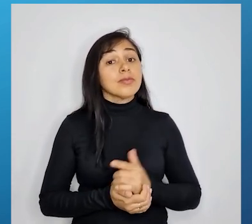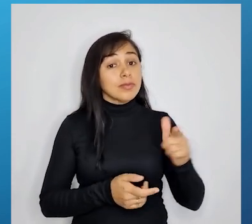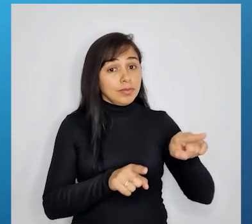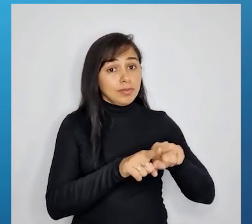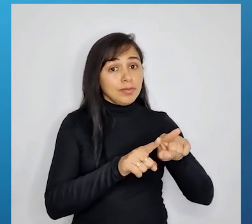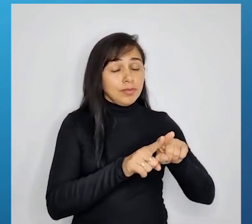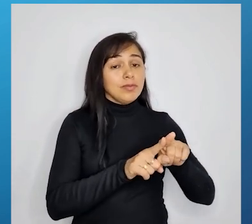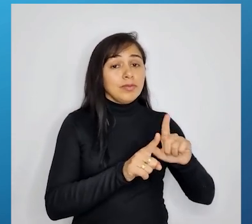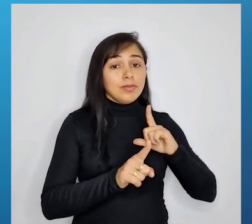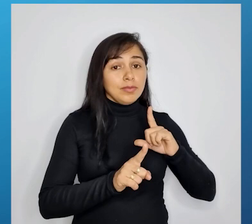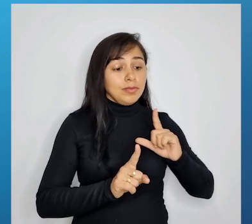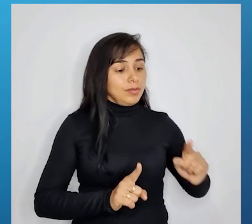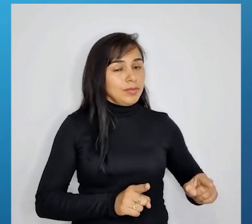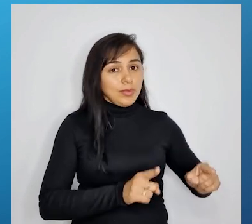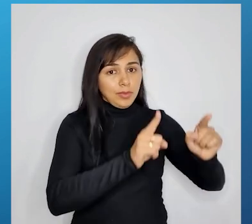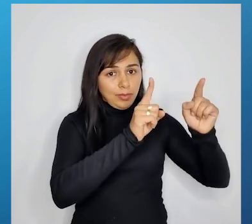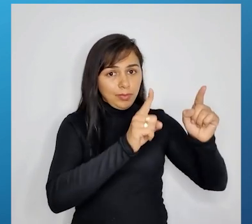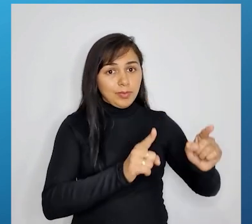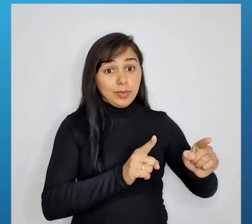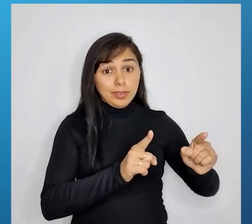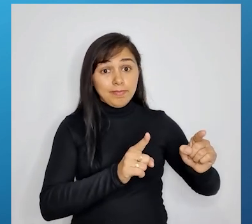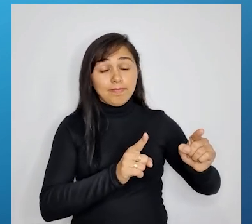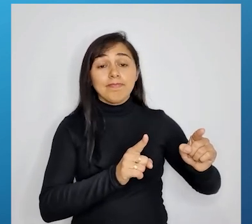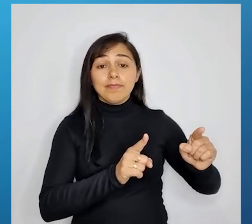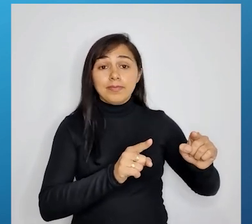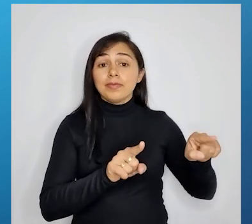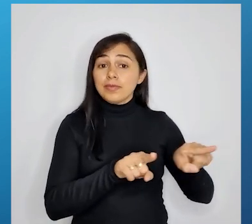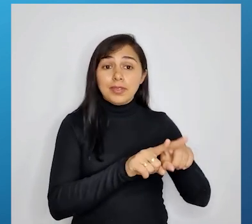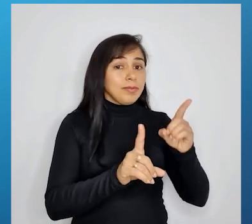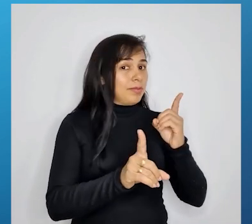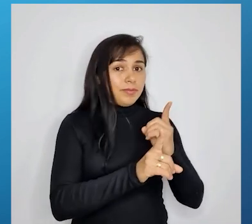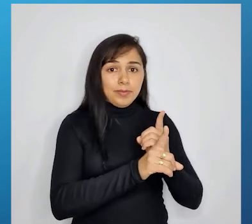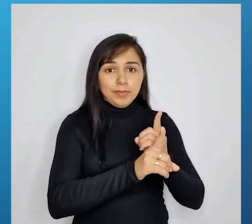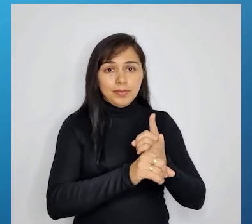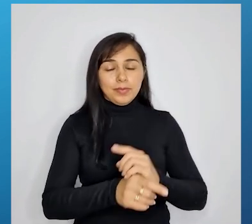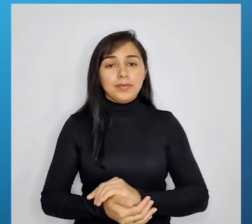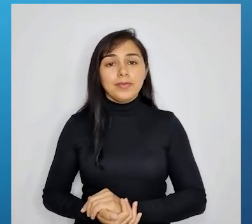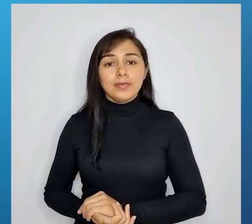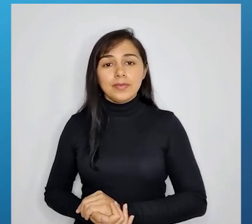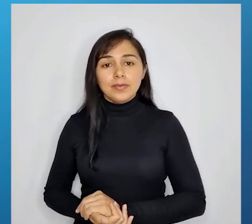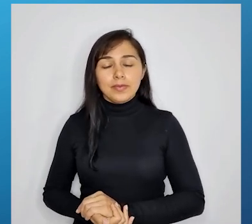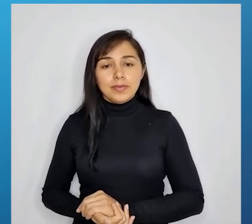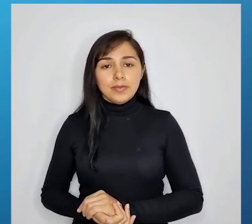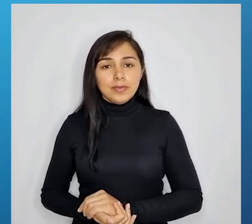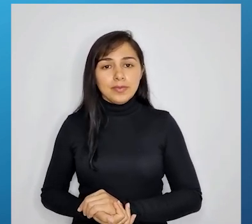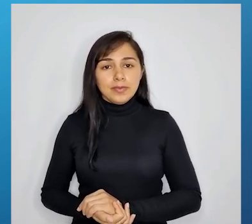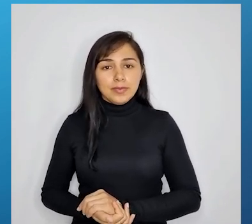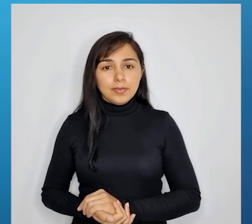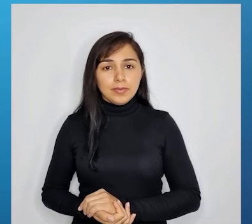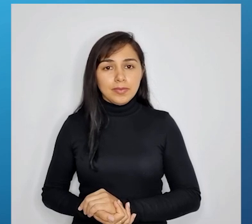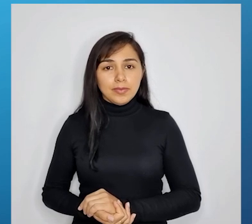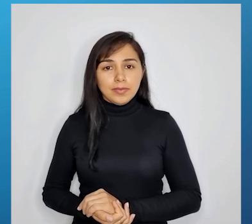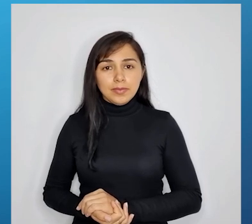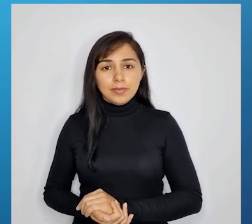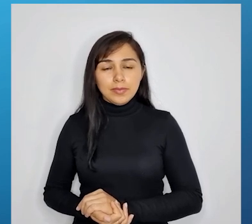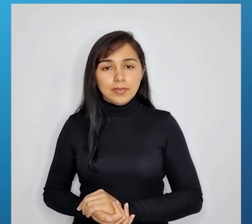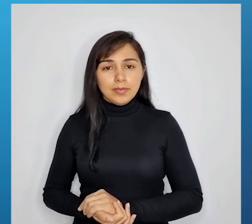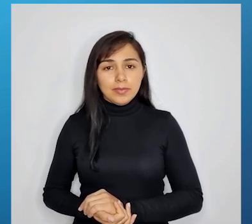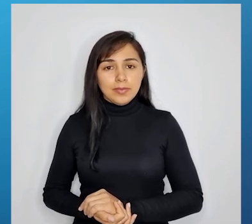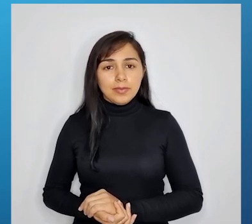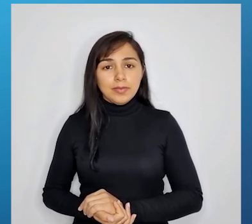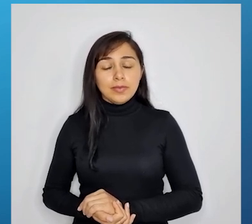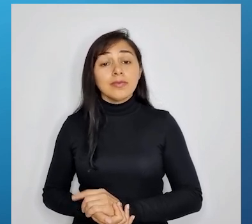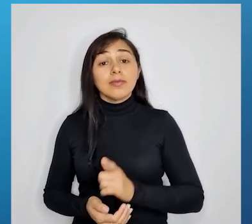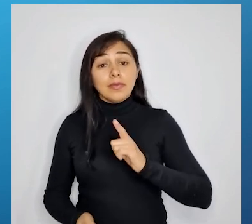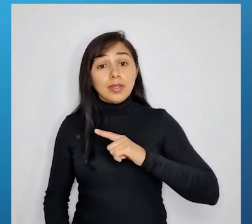aqui é os lados paralelos, né? Eles não vão se encontrar. Beleza?